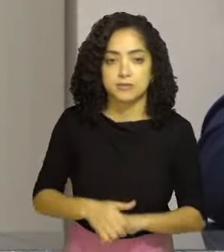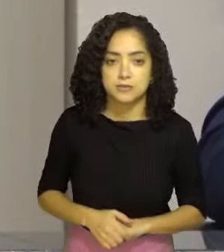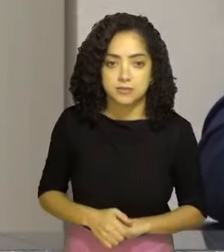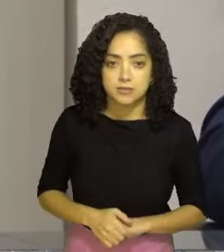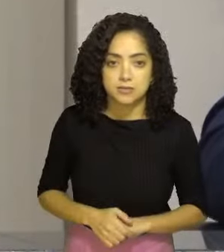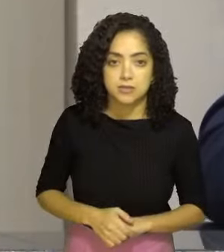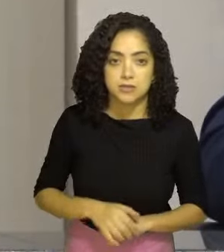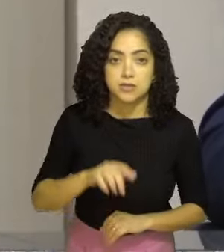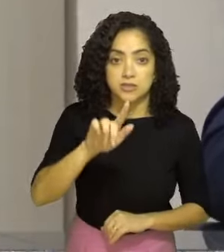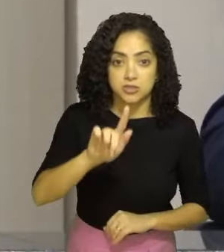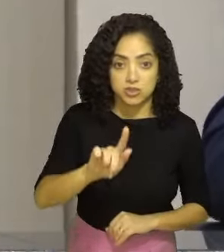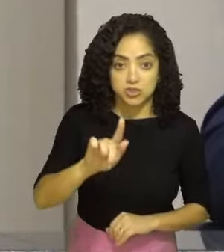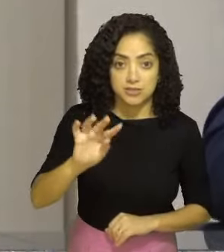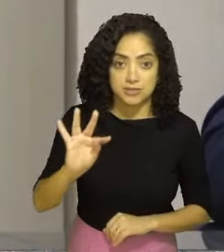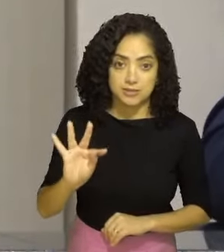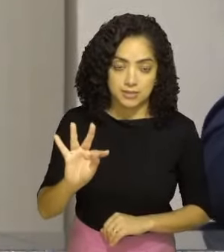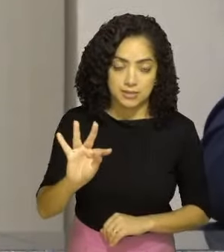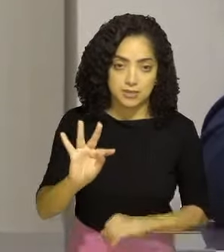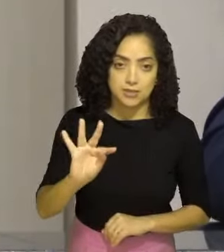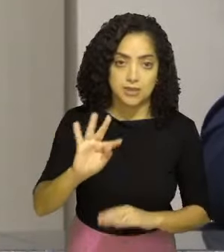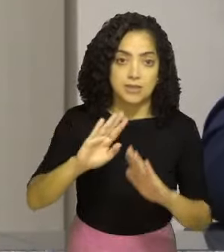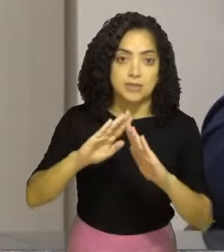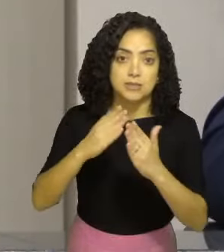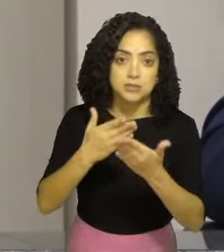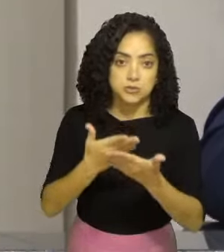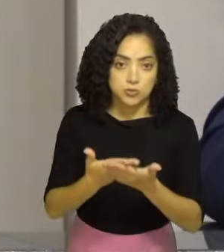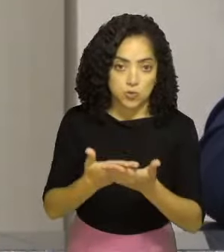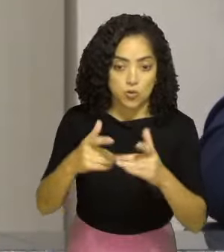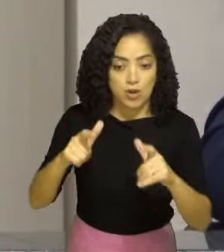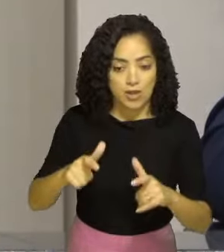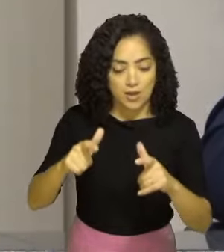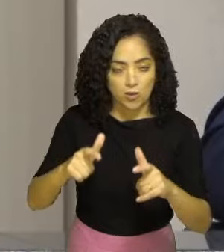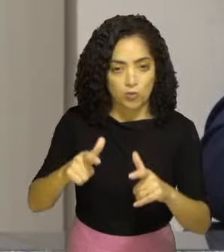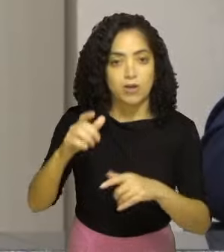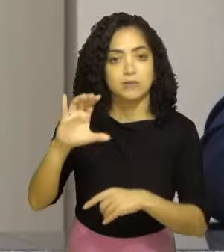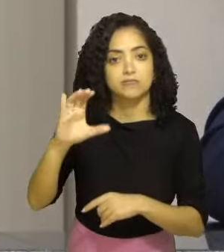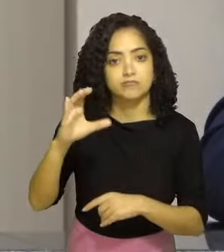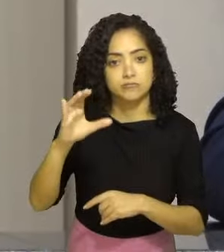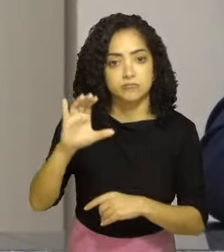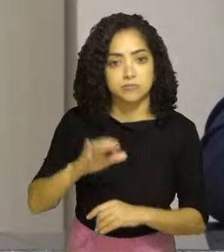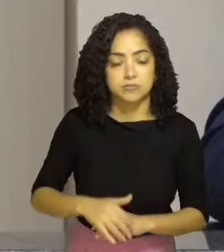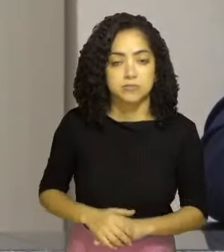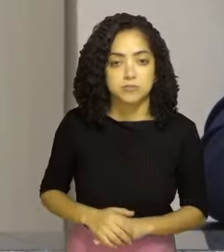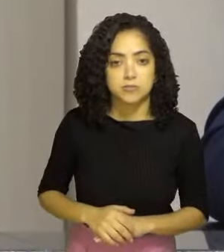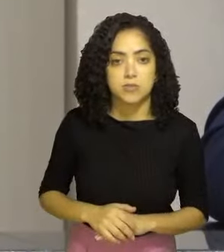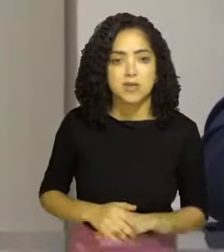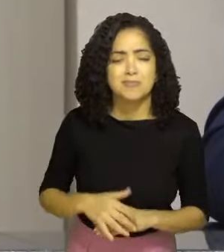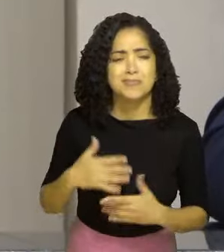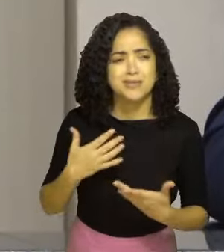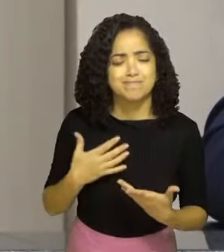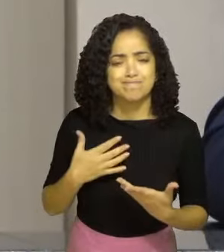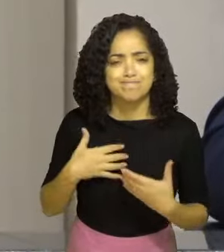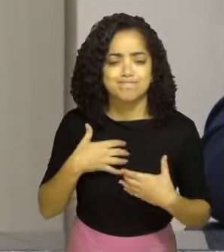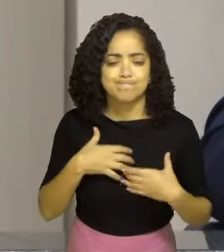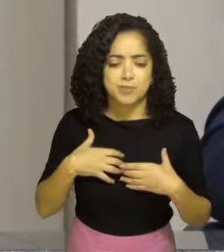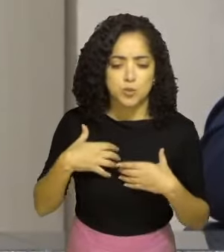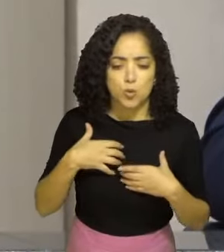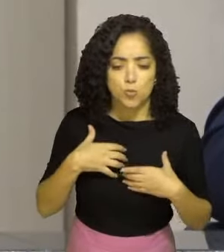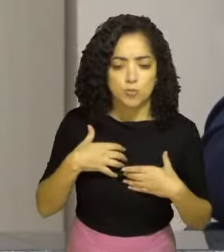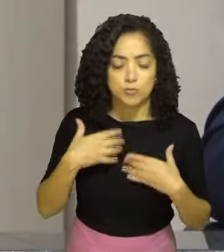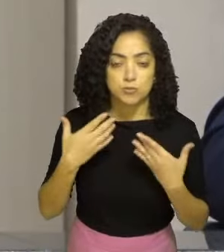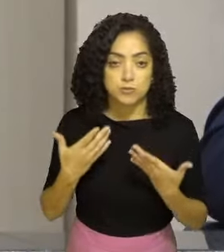GT chamado Escola é Lugar de Ciência, porque me incomodava muito